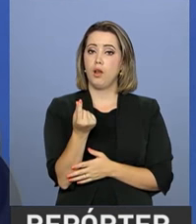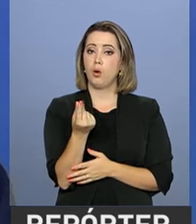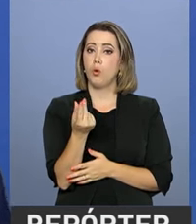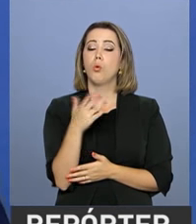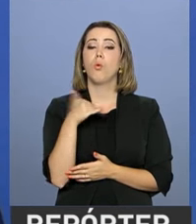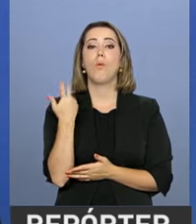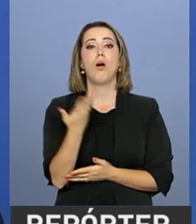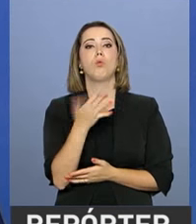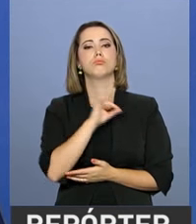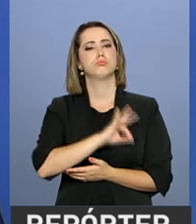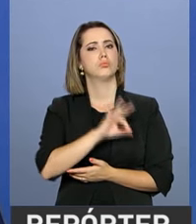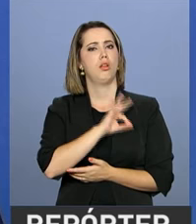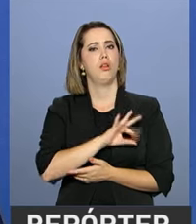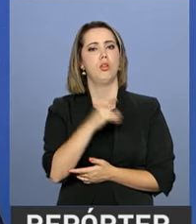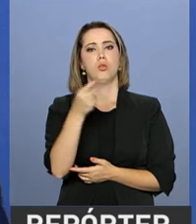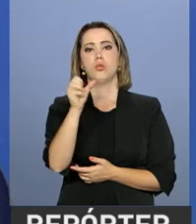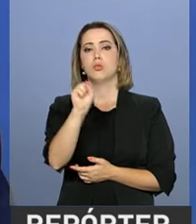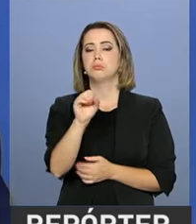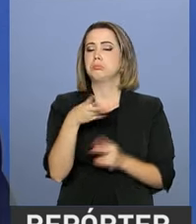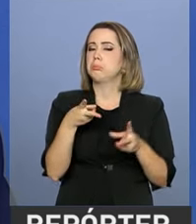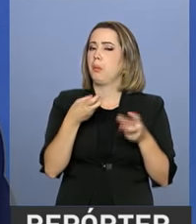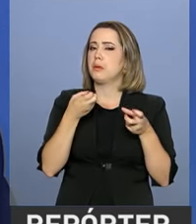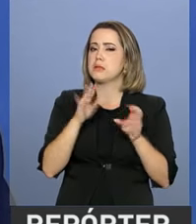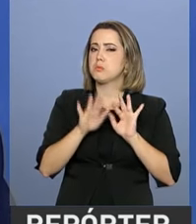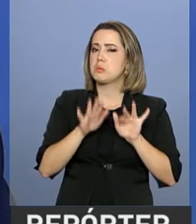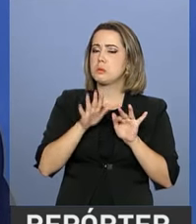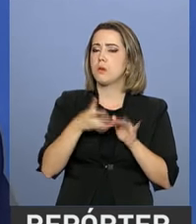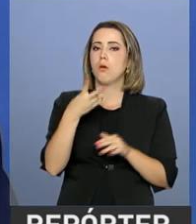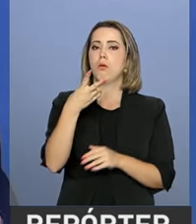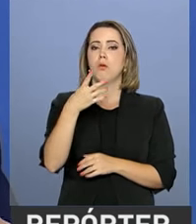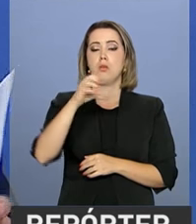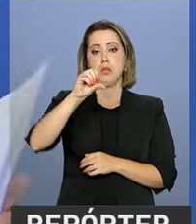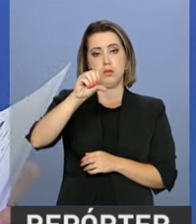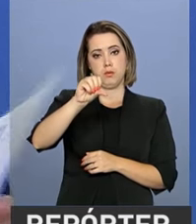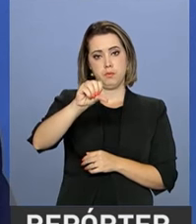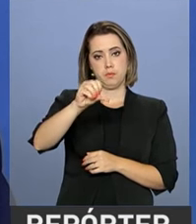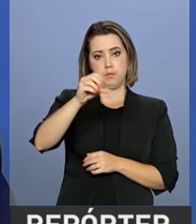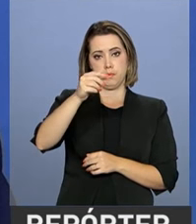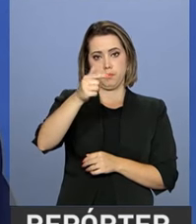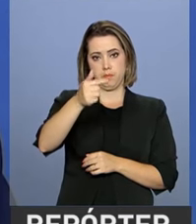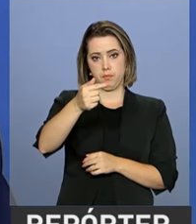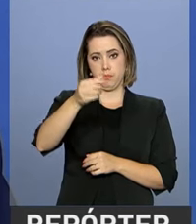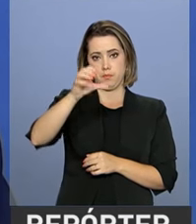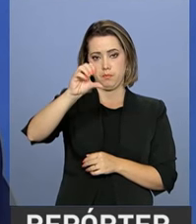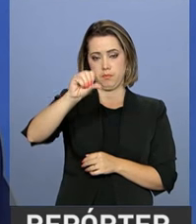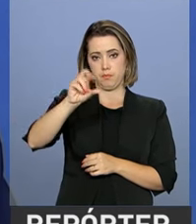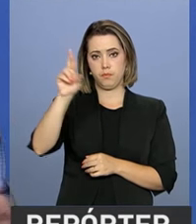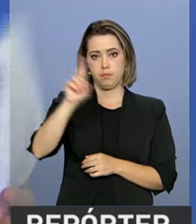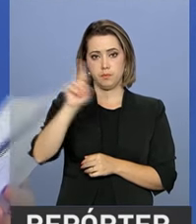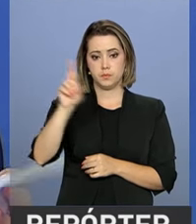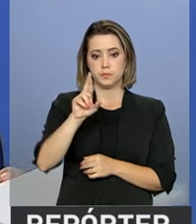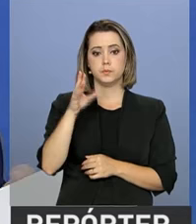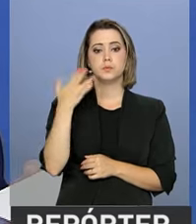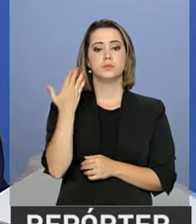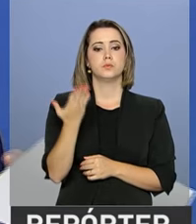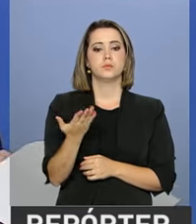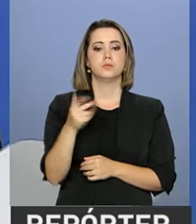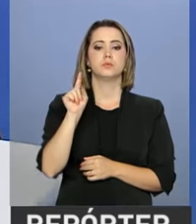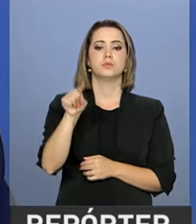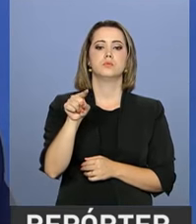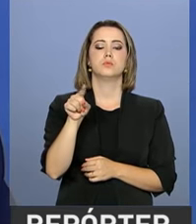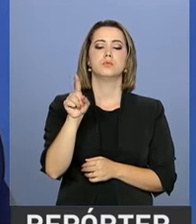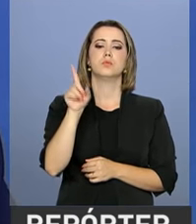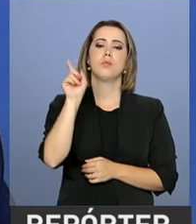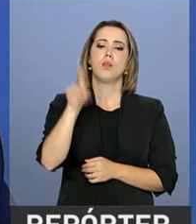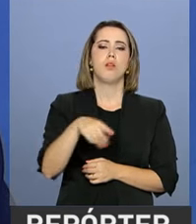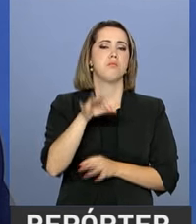para 2018 estimado em mil novecentos e setenta e nove reais isso é